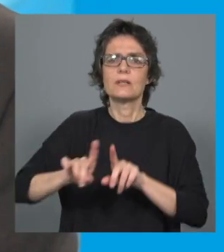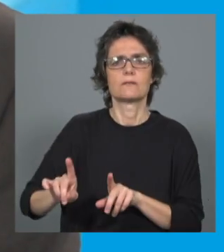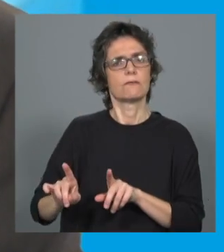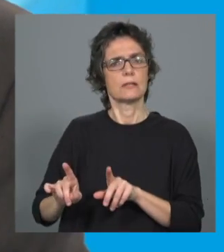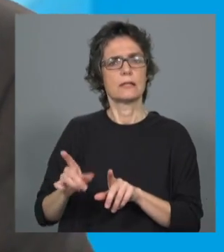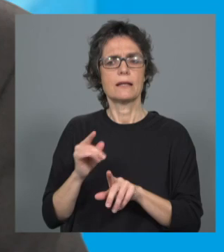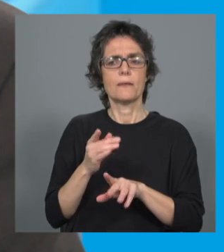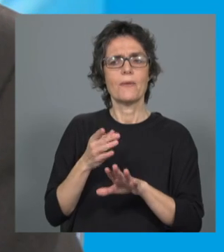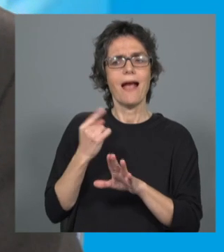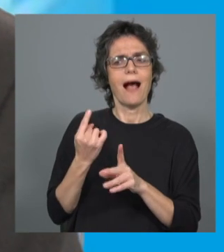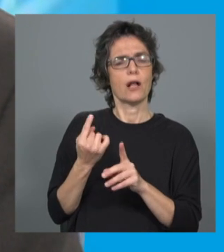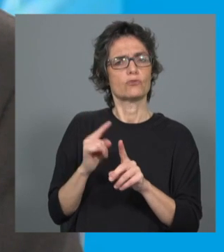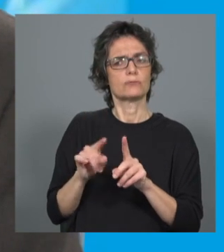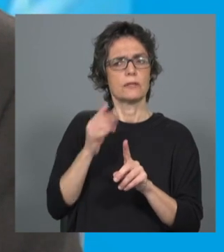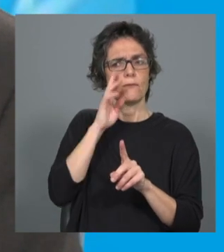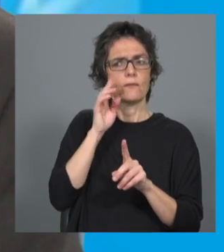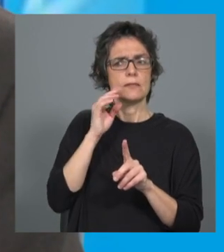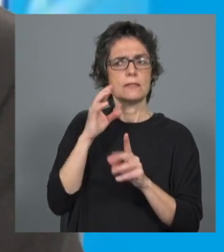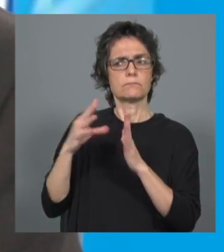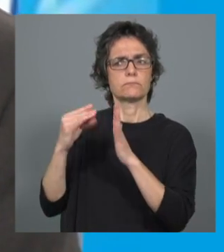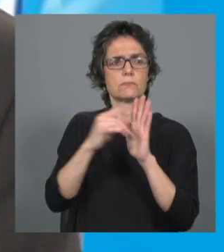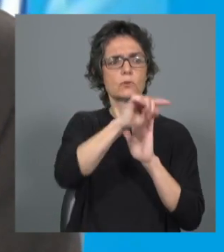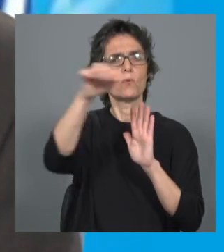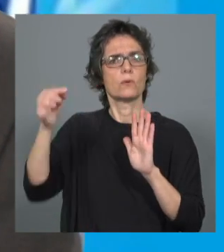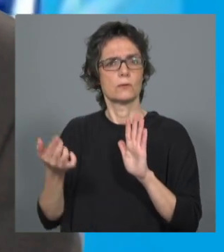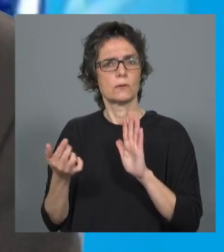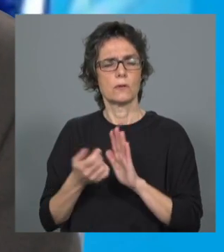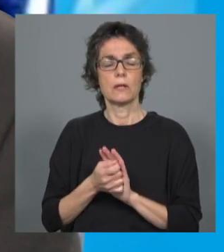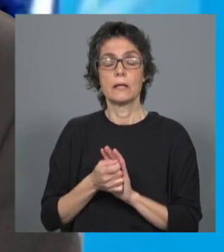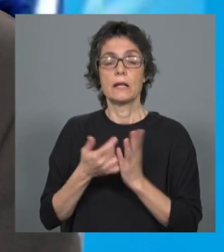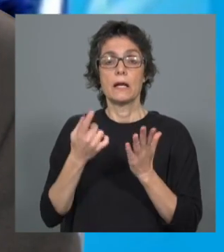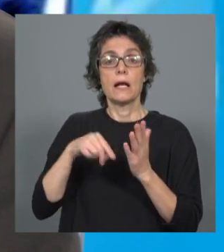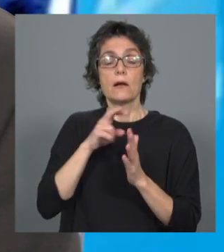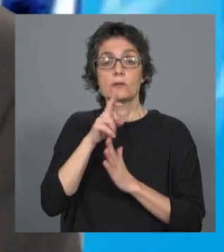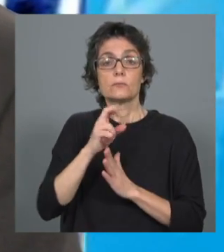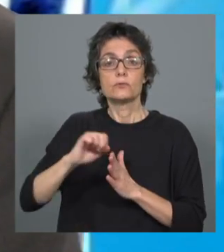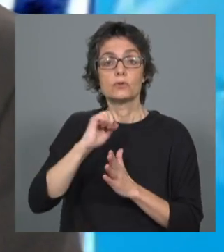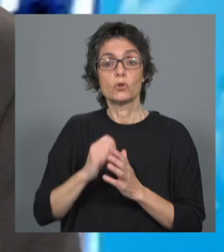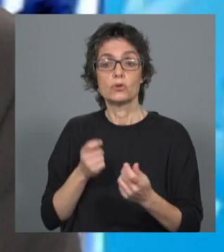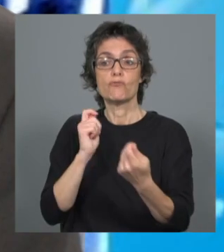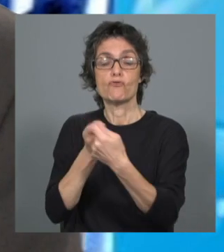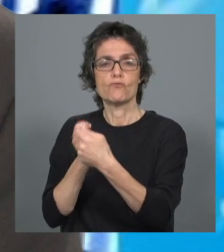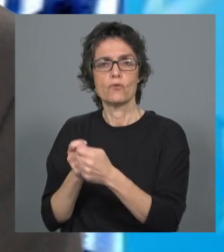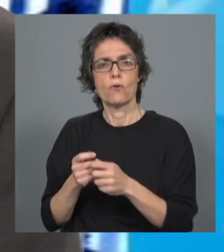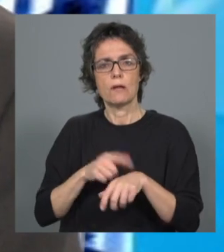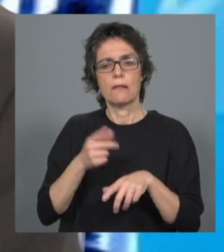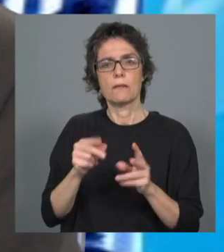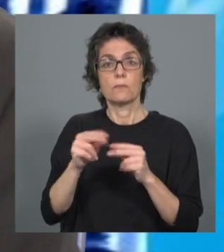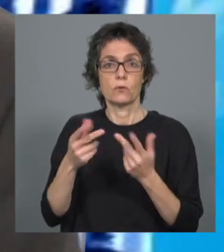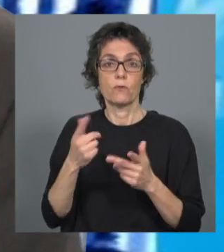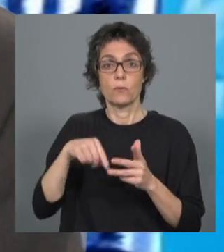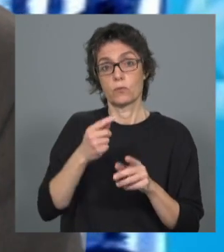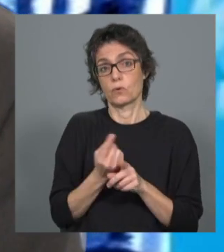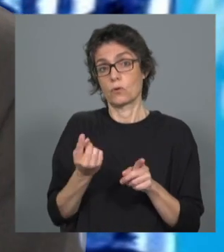dar resposta exatamente a este pormenor, porque não somos uma disciplina, entre